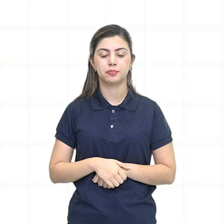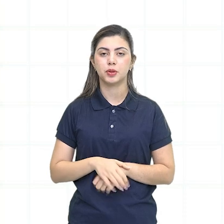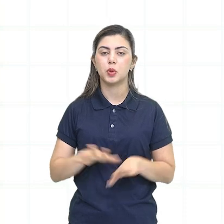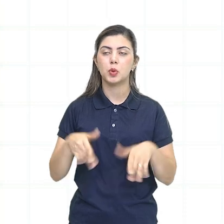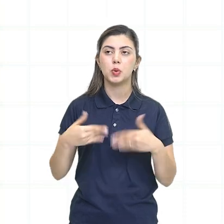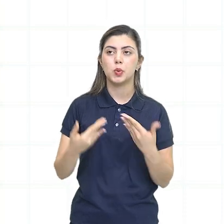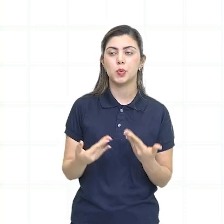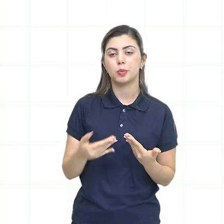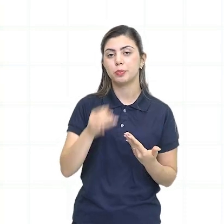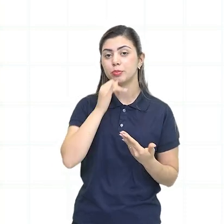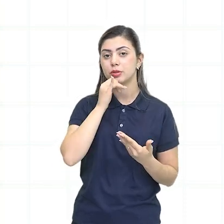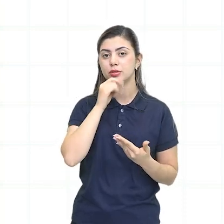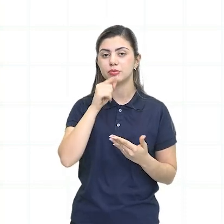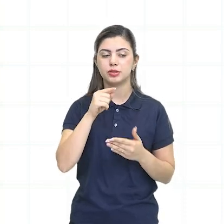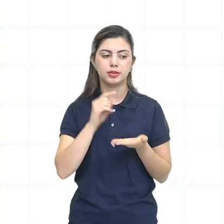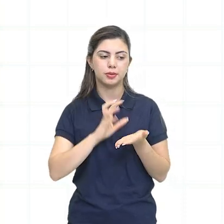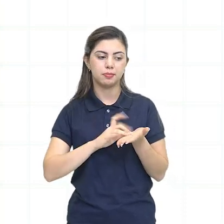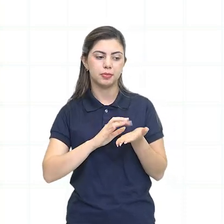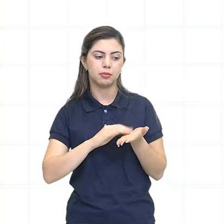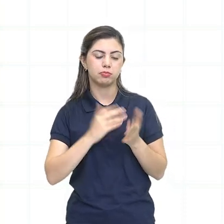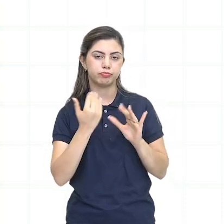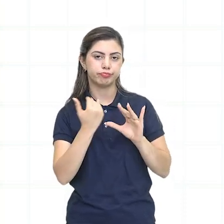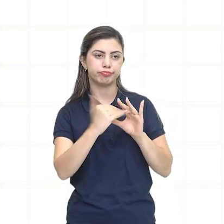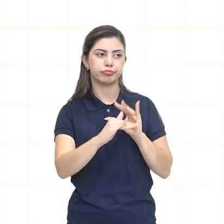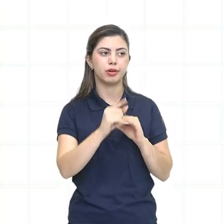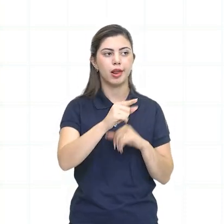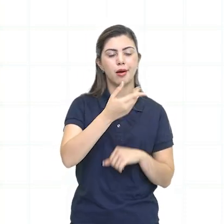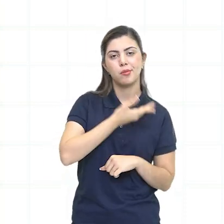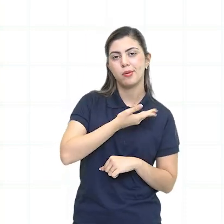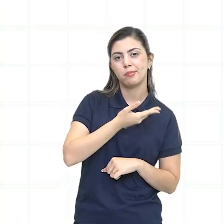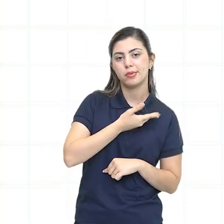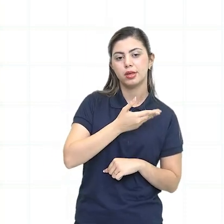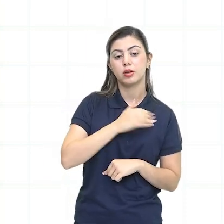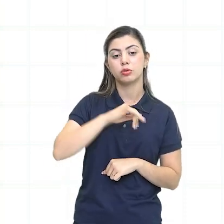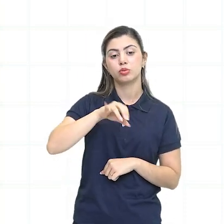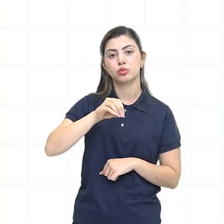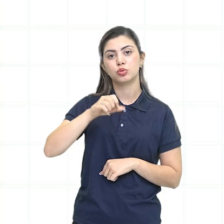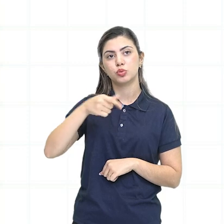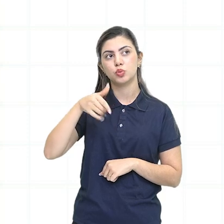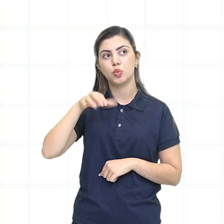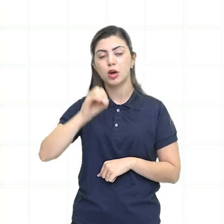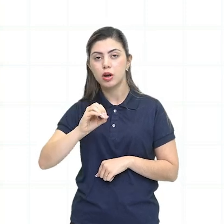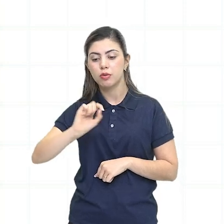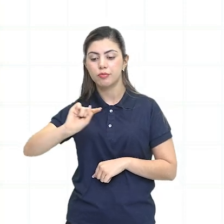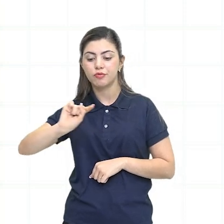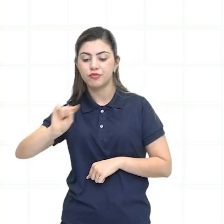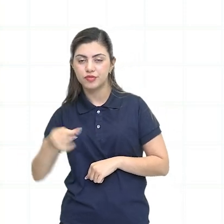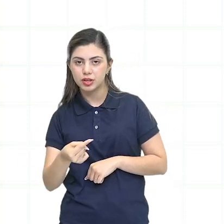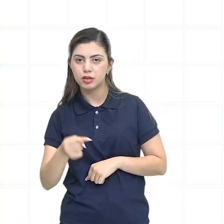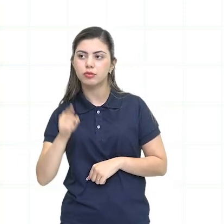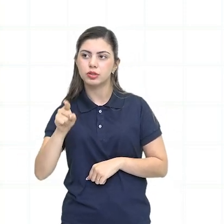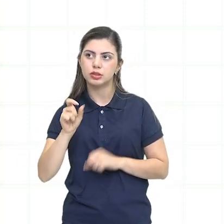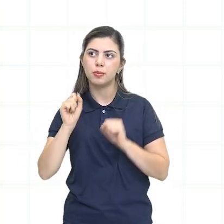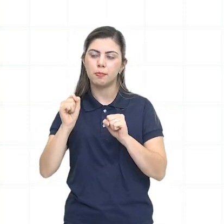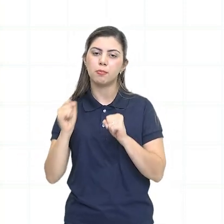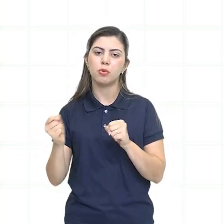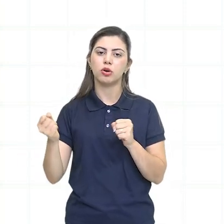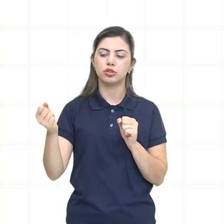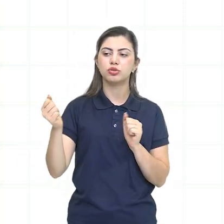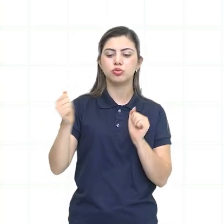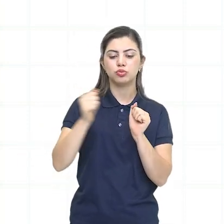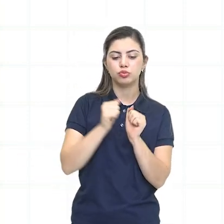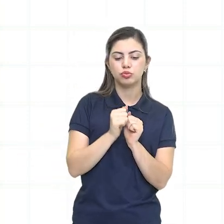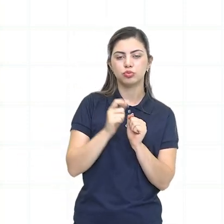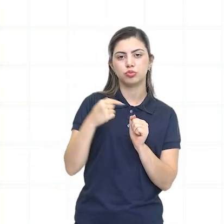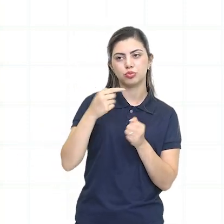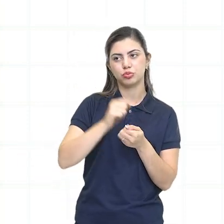aí manda mensagem, né, para um colega, João, vírgula, já pode vir para a gente fazer a